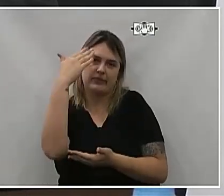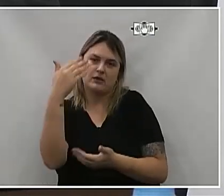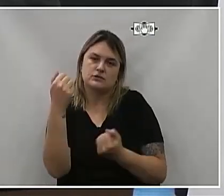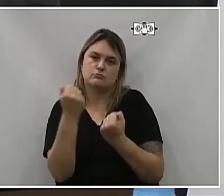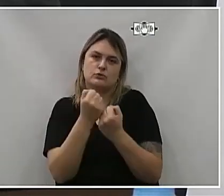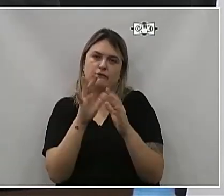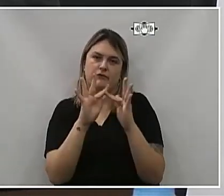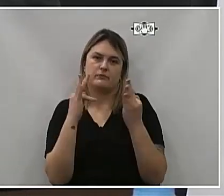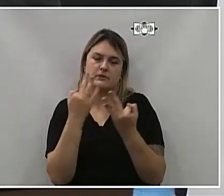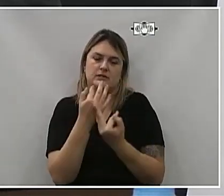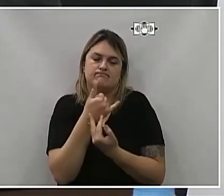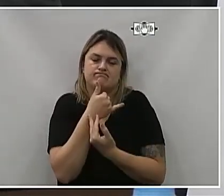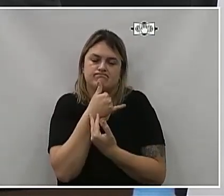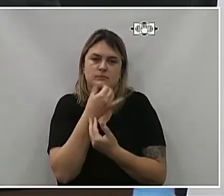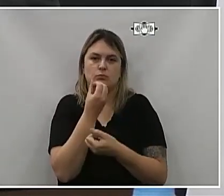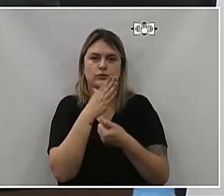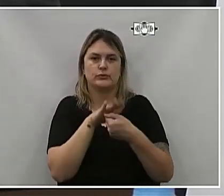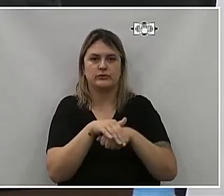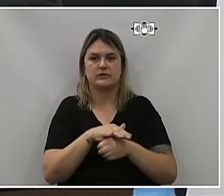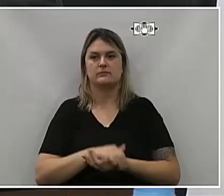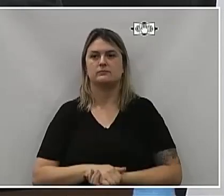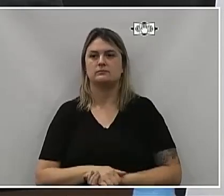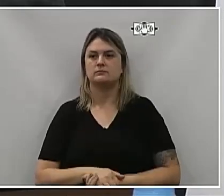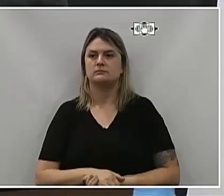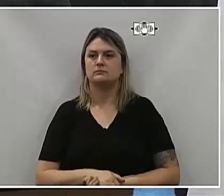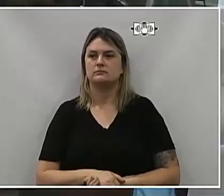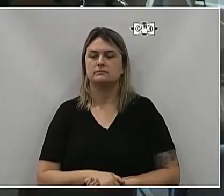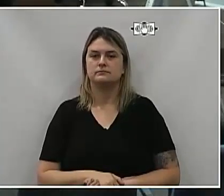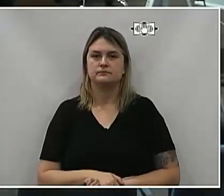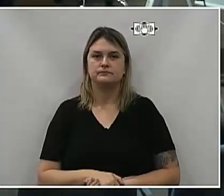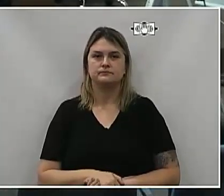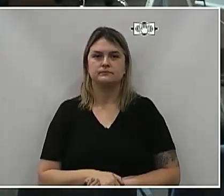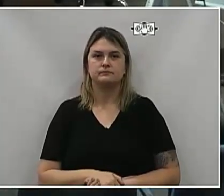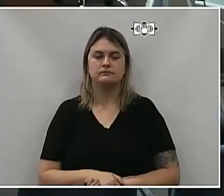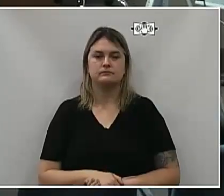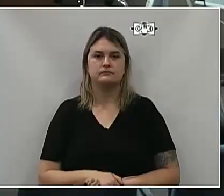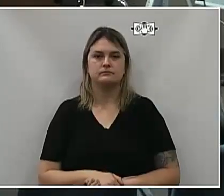senhor presidente. Boa noite.